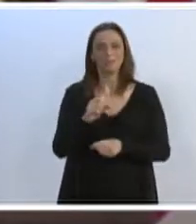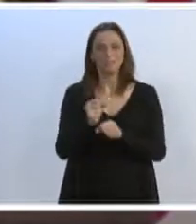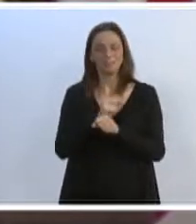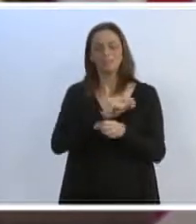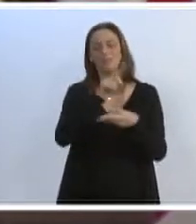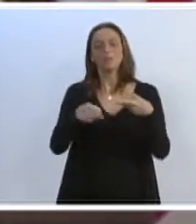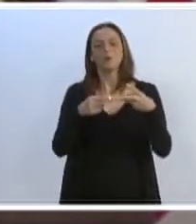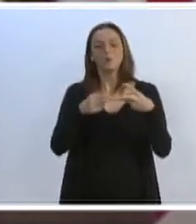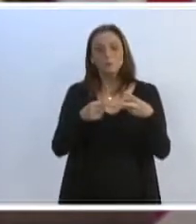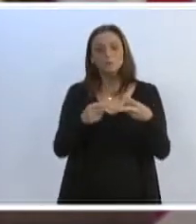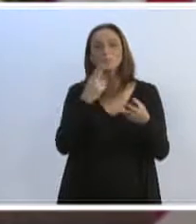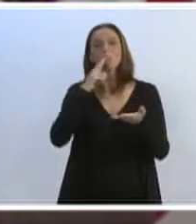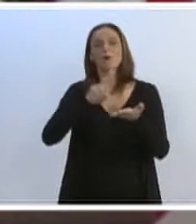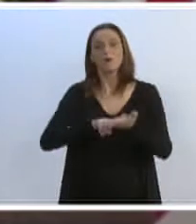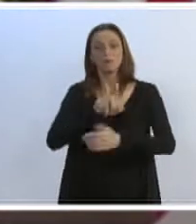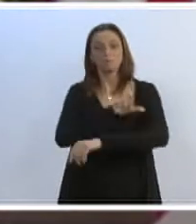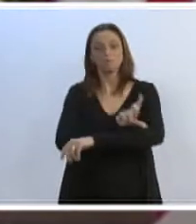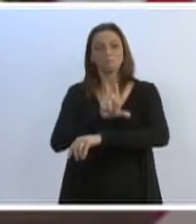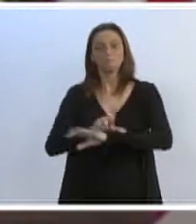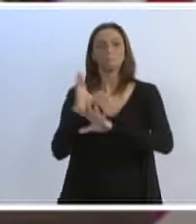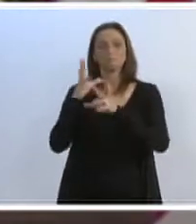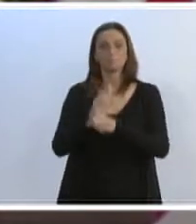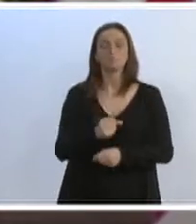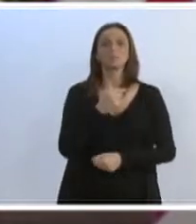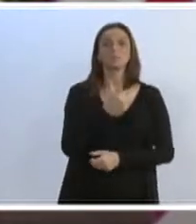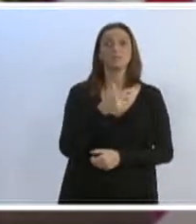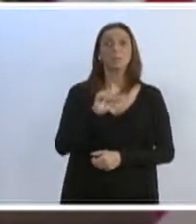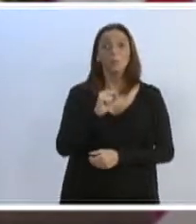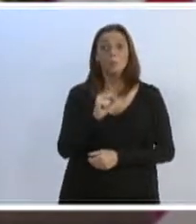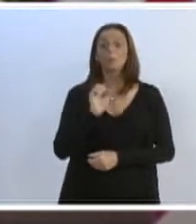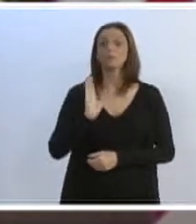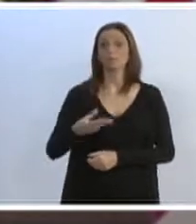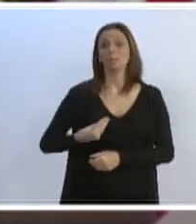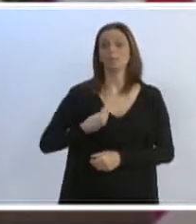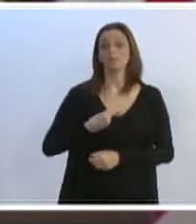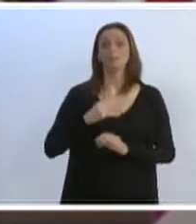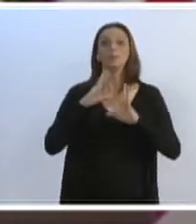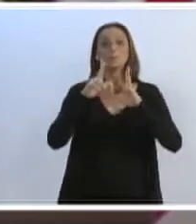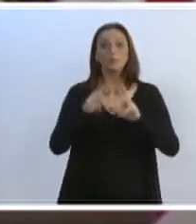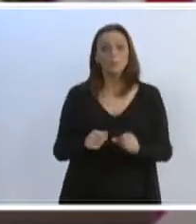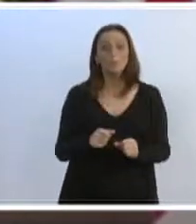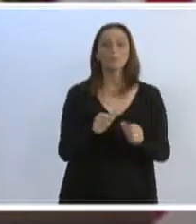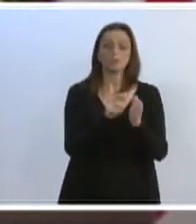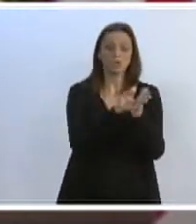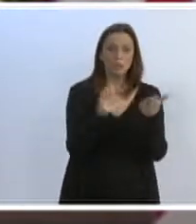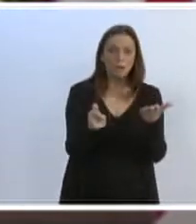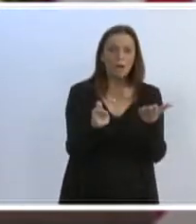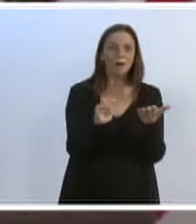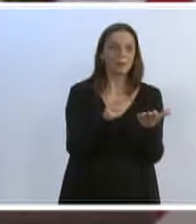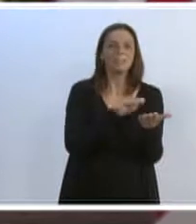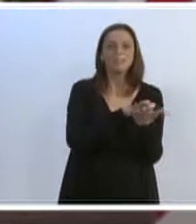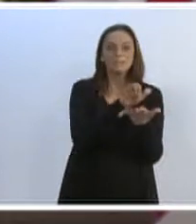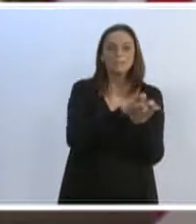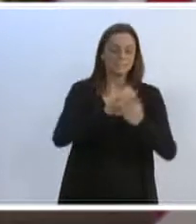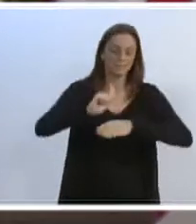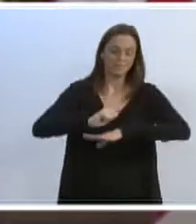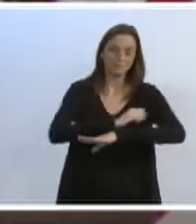e depois como colunista dedicado aos autores catarinenses. Nesse longo período,